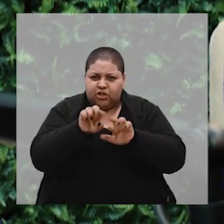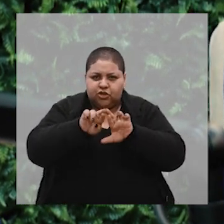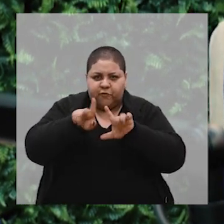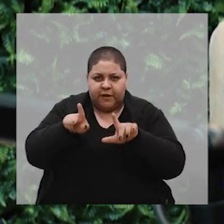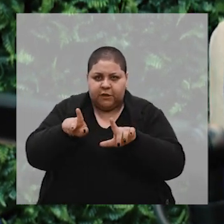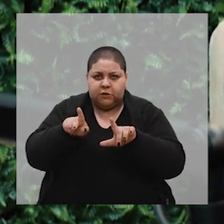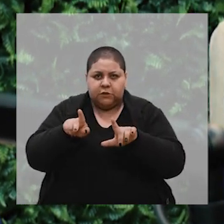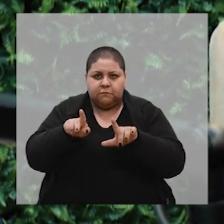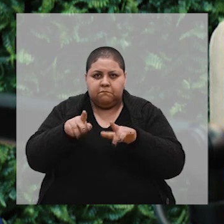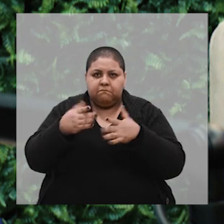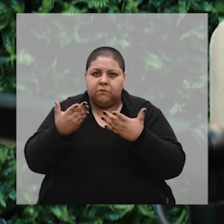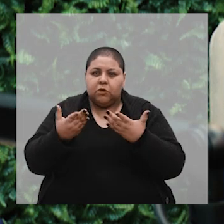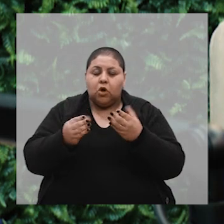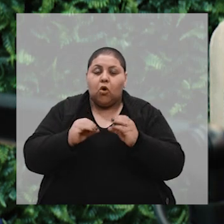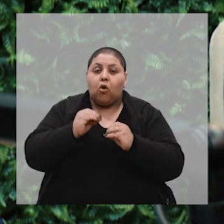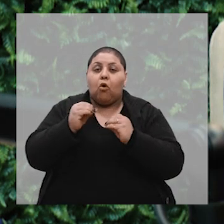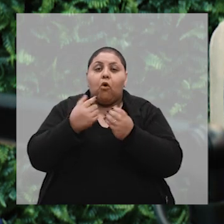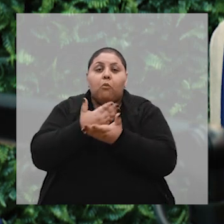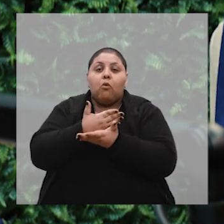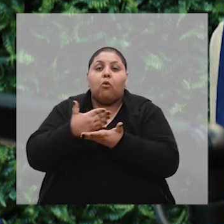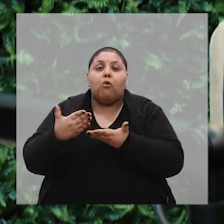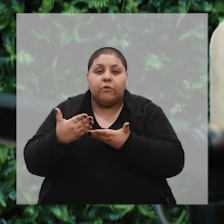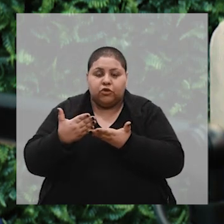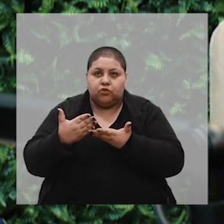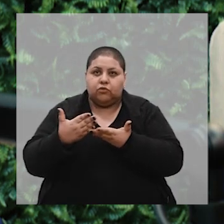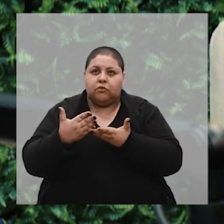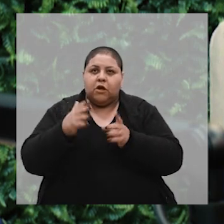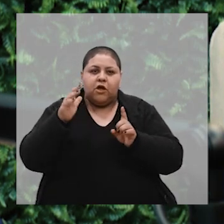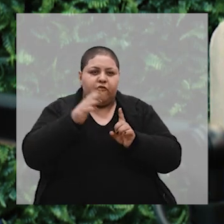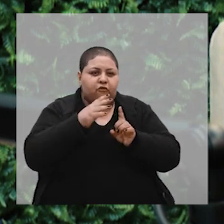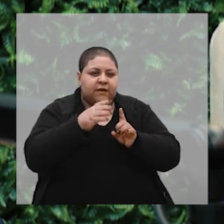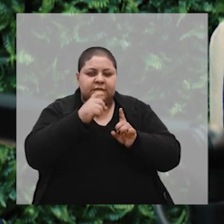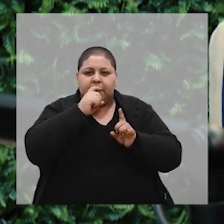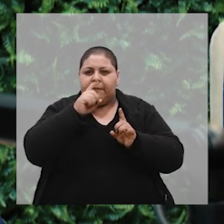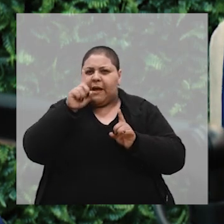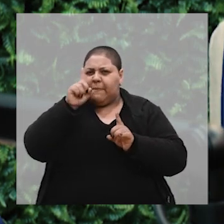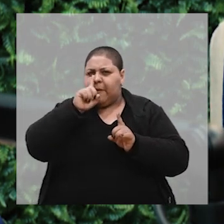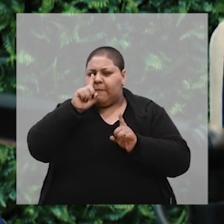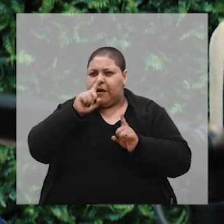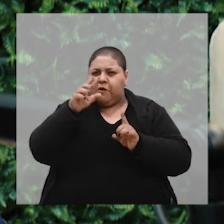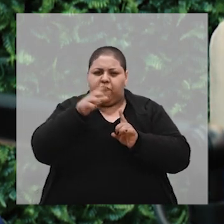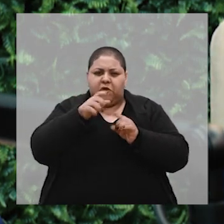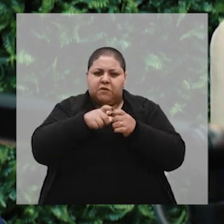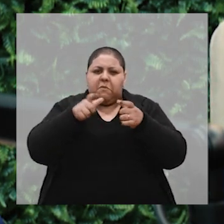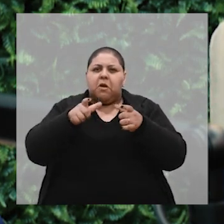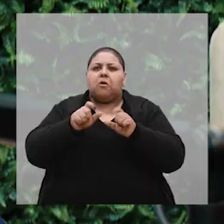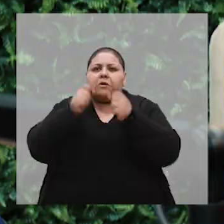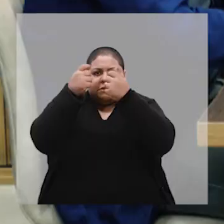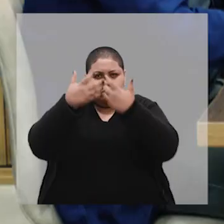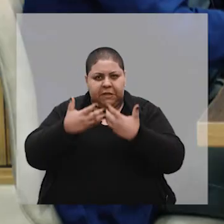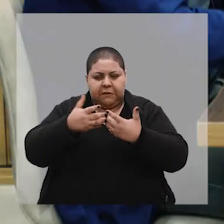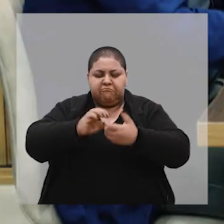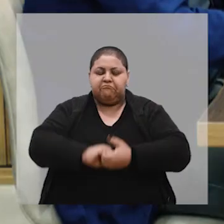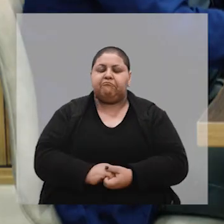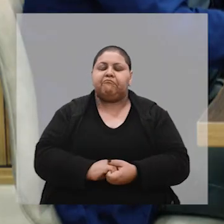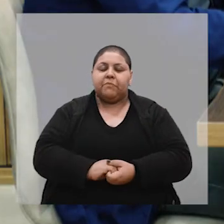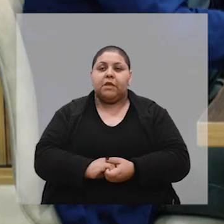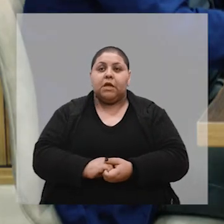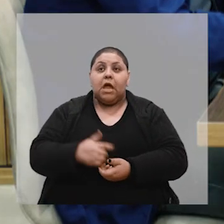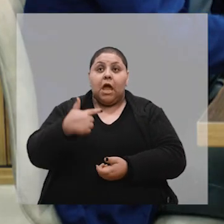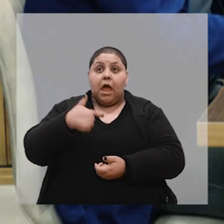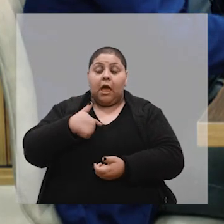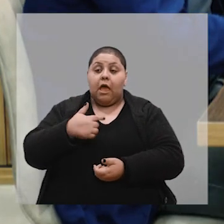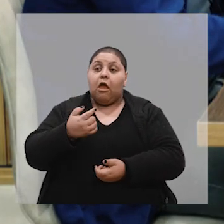ti foi diferente isso, ou isso veio de ti mesmo, influência dos teus pais, ou teve uma influência maior, assim? Cara, como eu